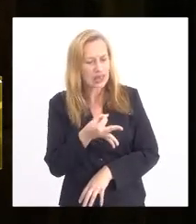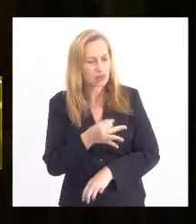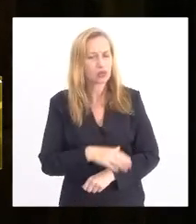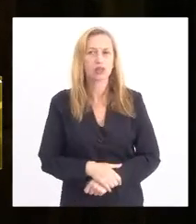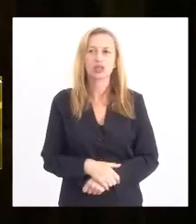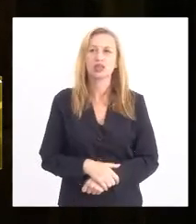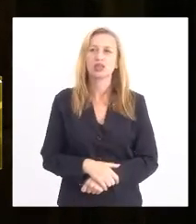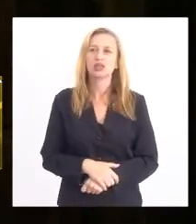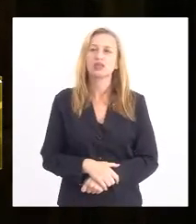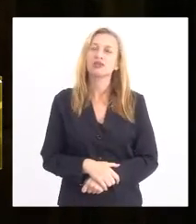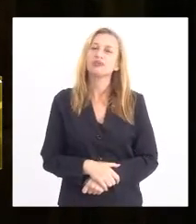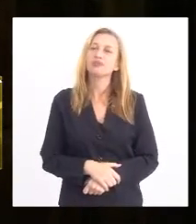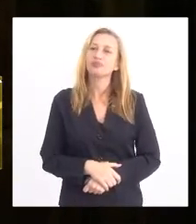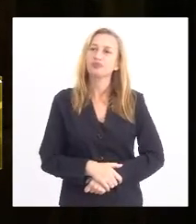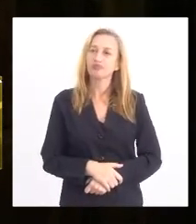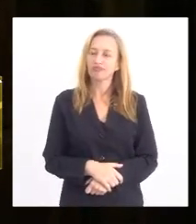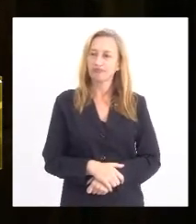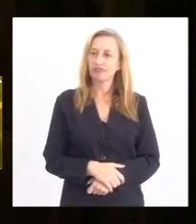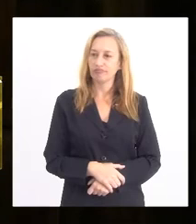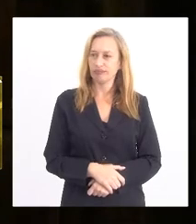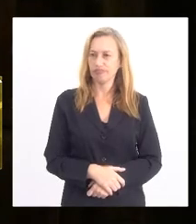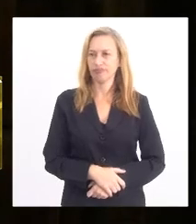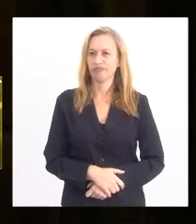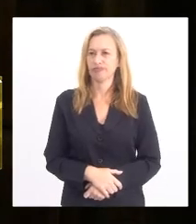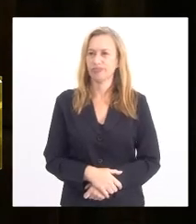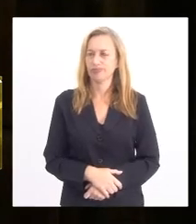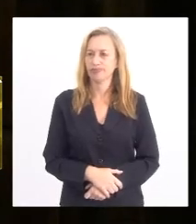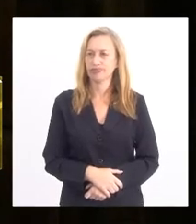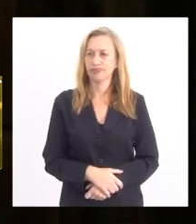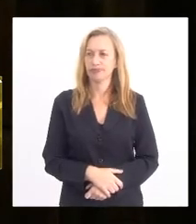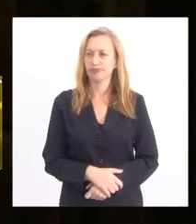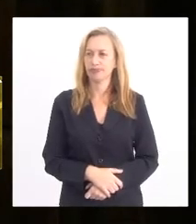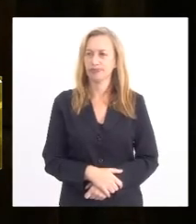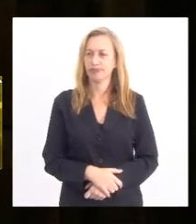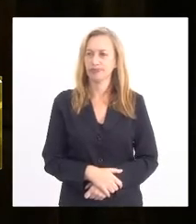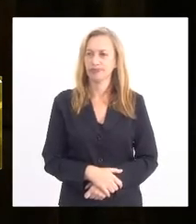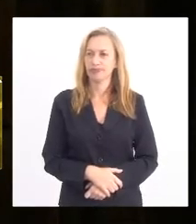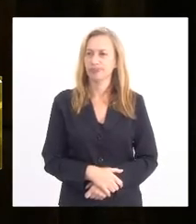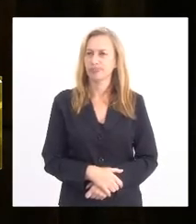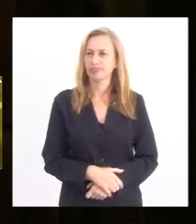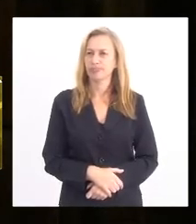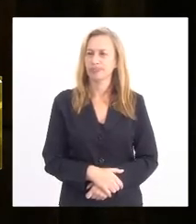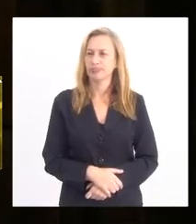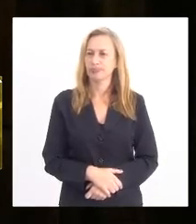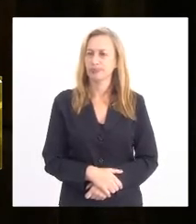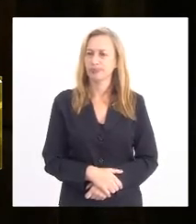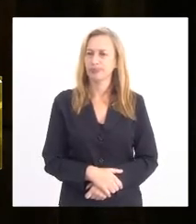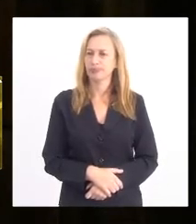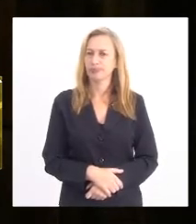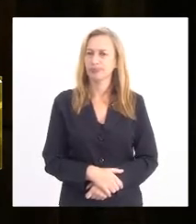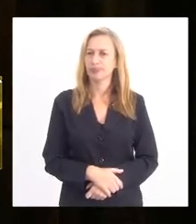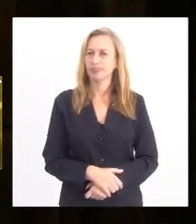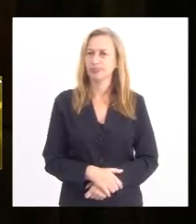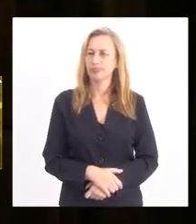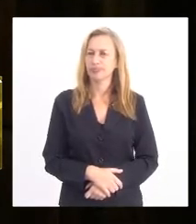que ele tá sendo E aí é que ele tá sendo